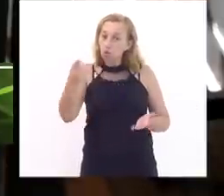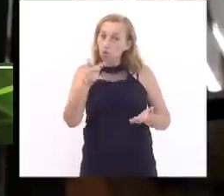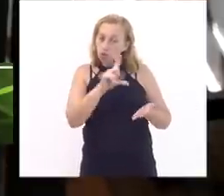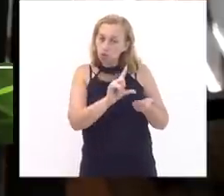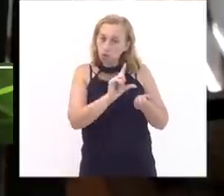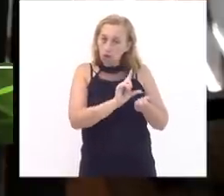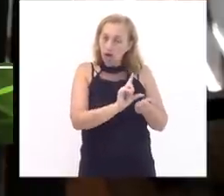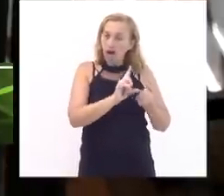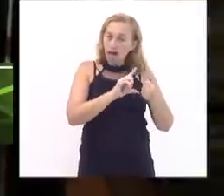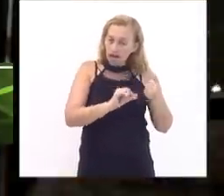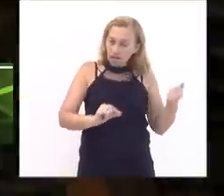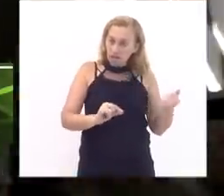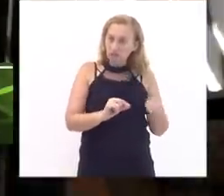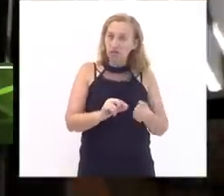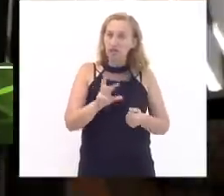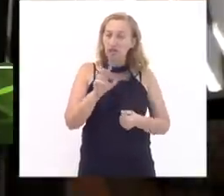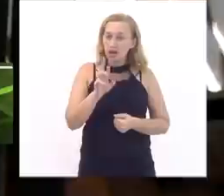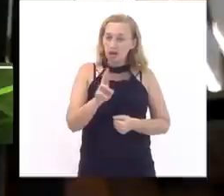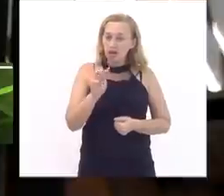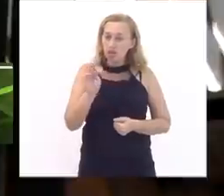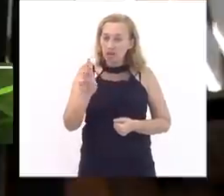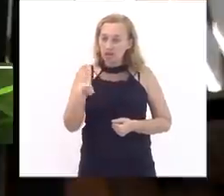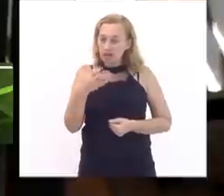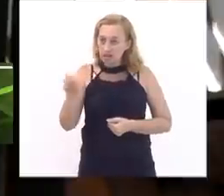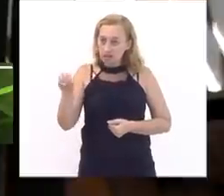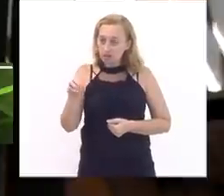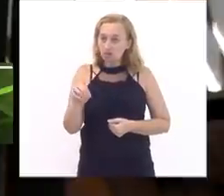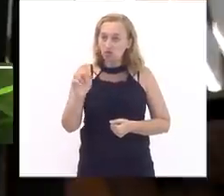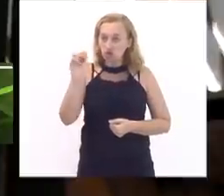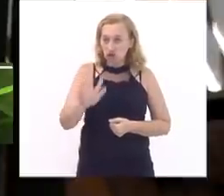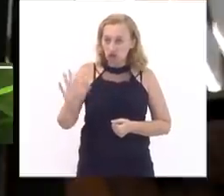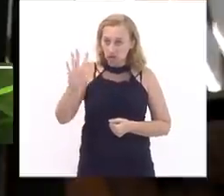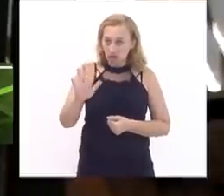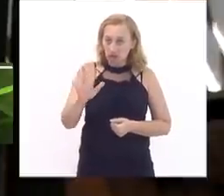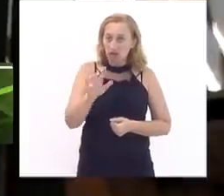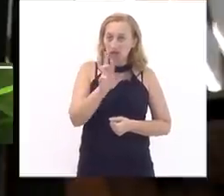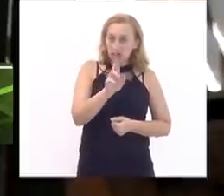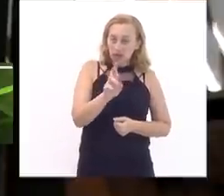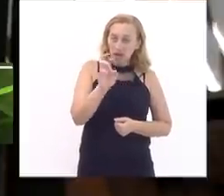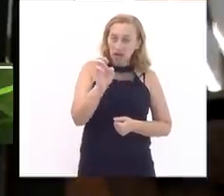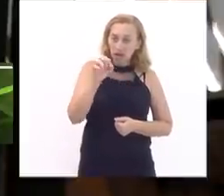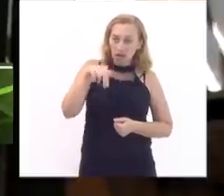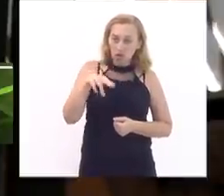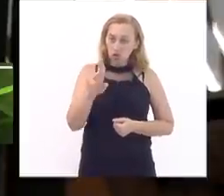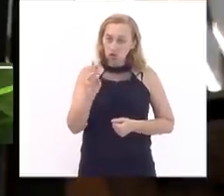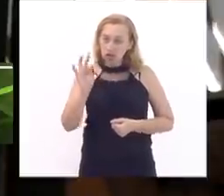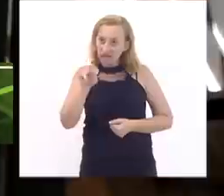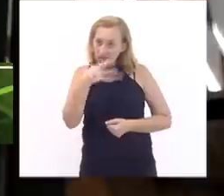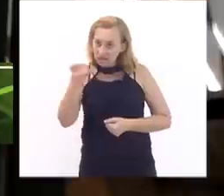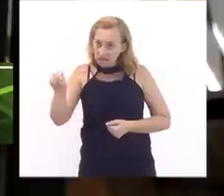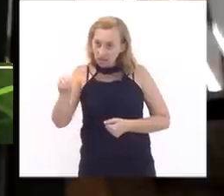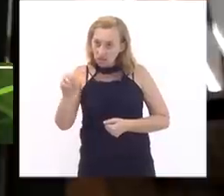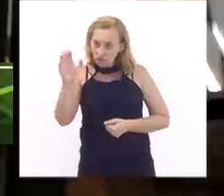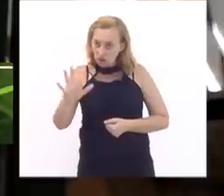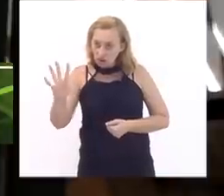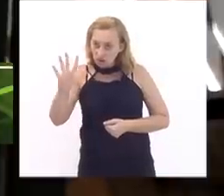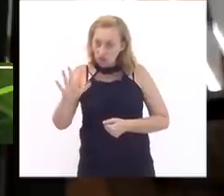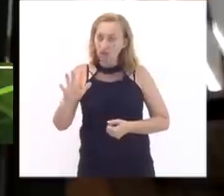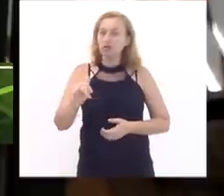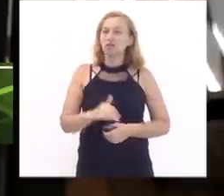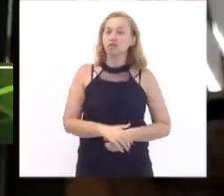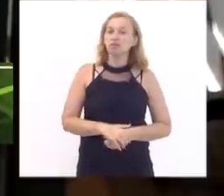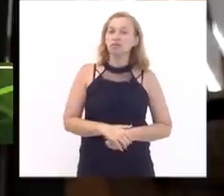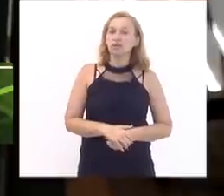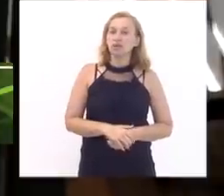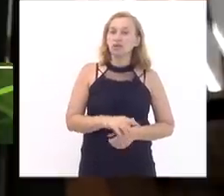artigo que fala de remuneração geral, e na remuneração geral, quando ultrapassa o